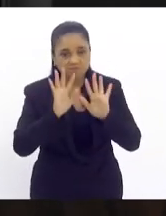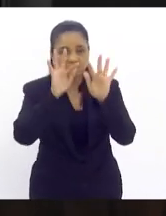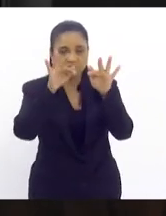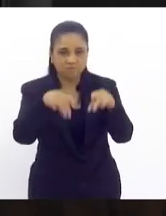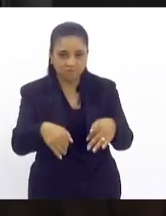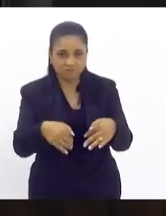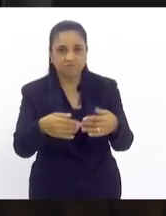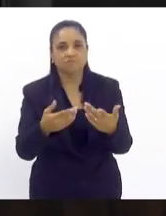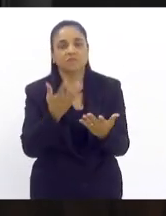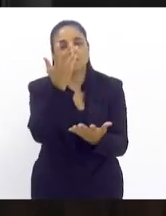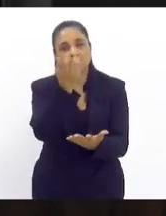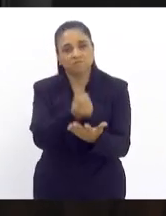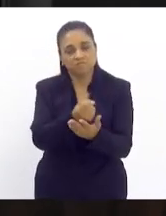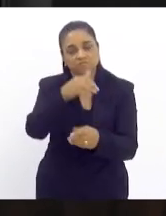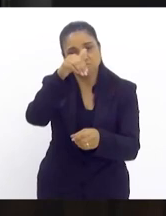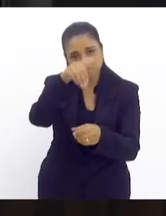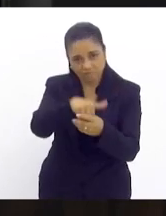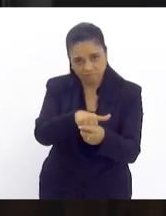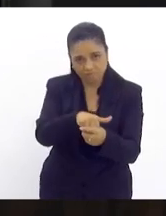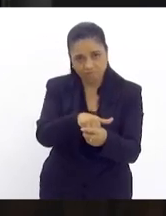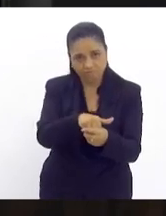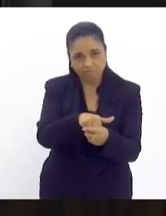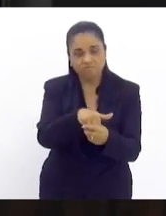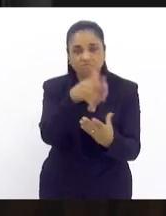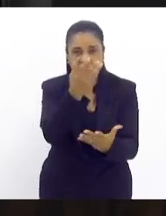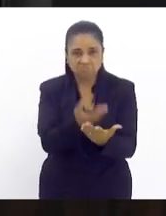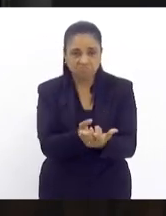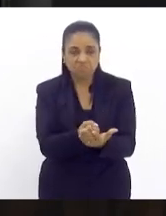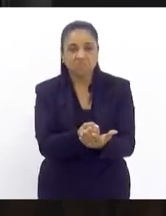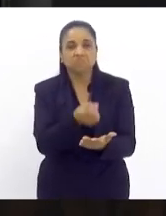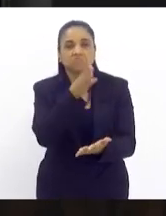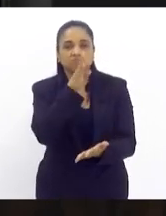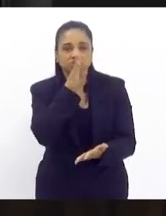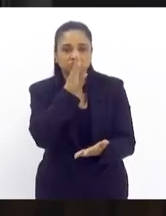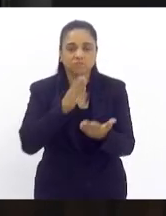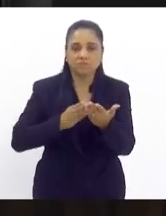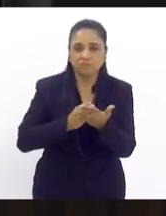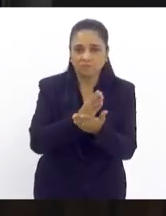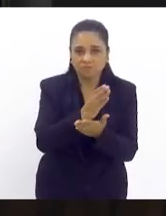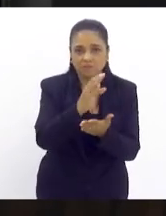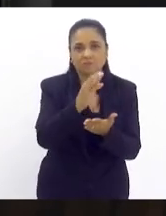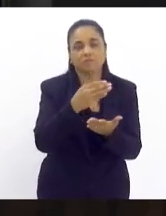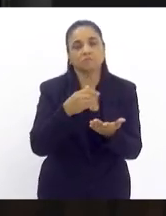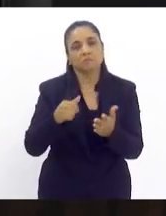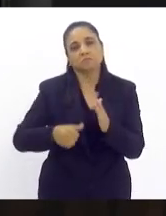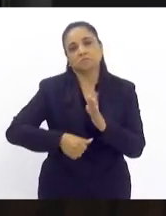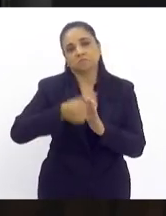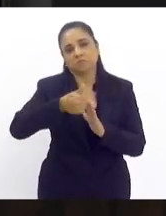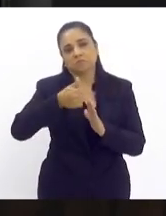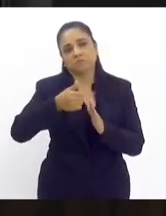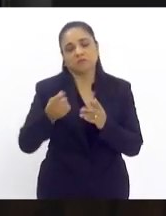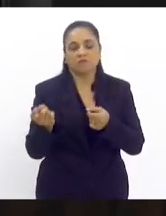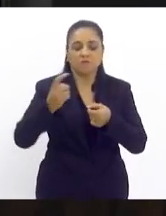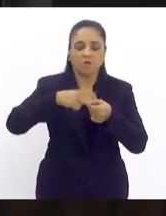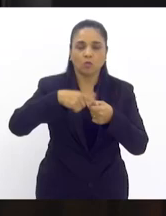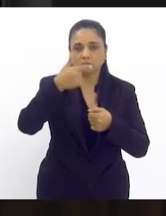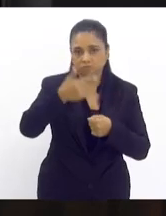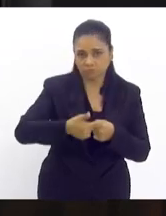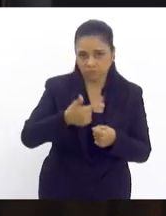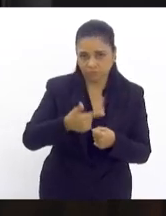a discussão. Em votação. Senhores, que aprovam, permaneçam como estão. Aprovado em primeira e retorna na